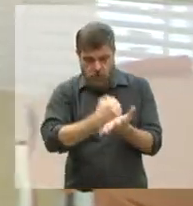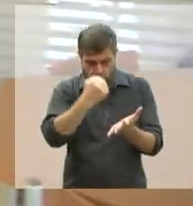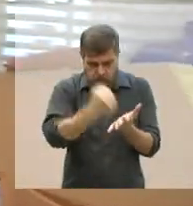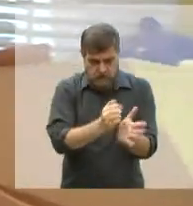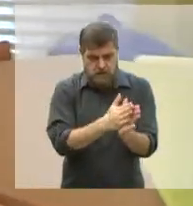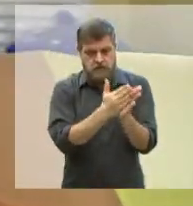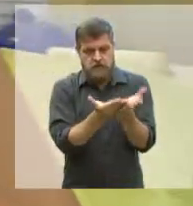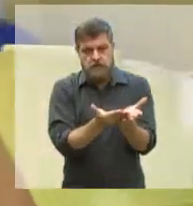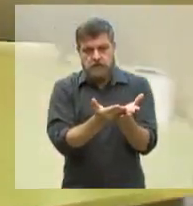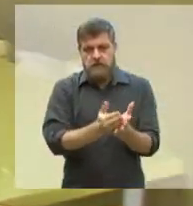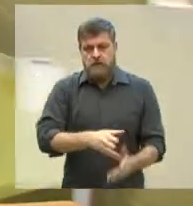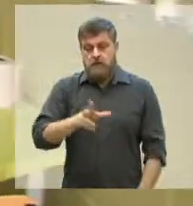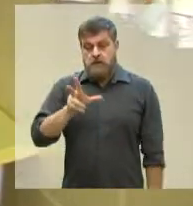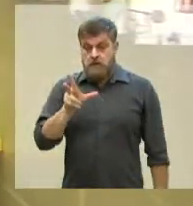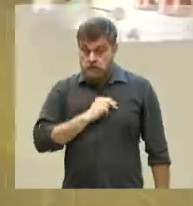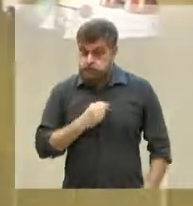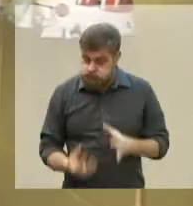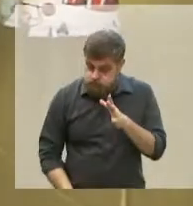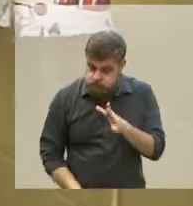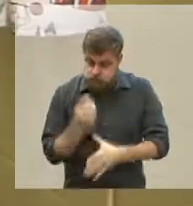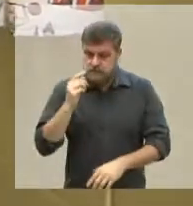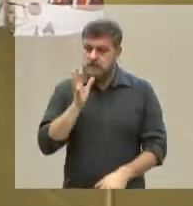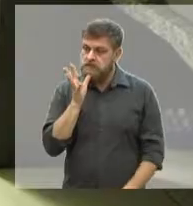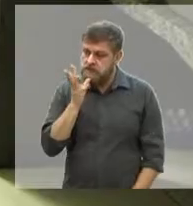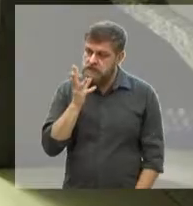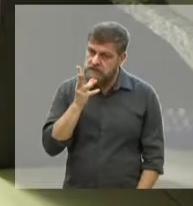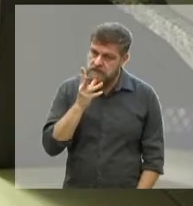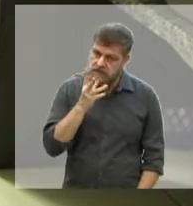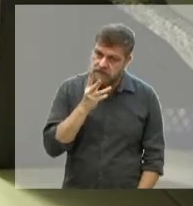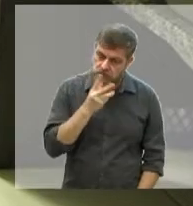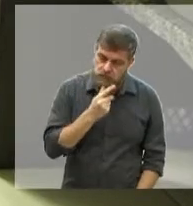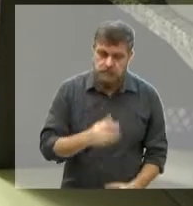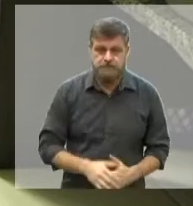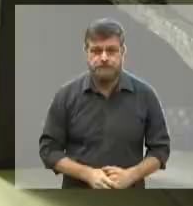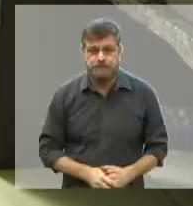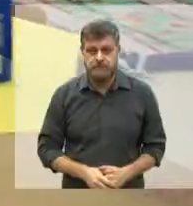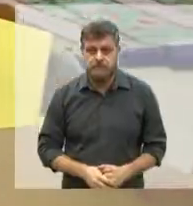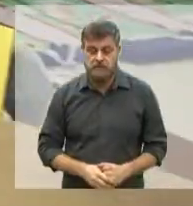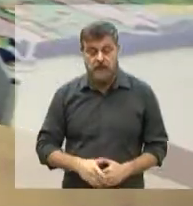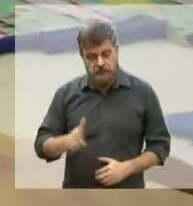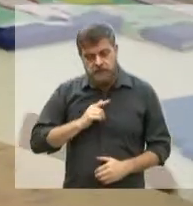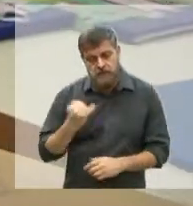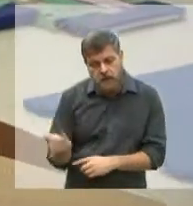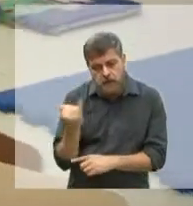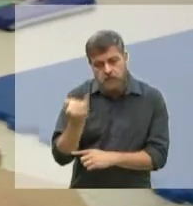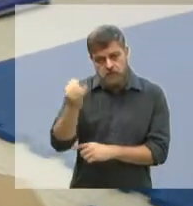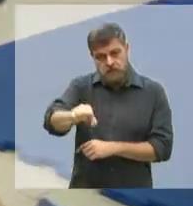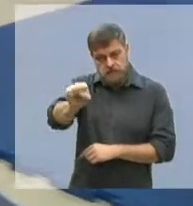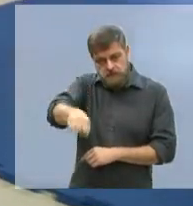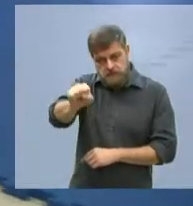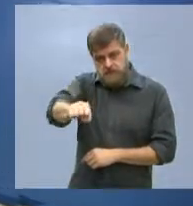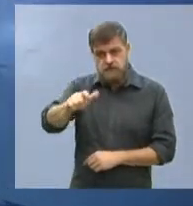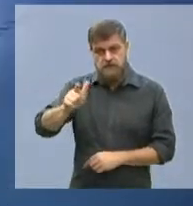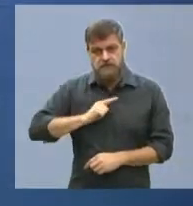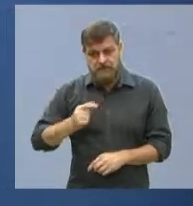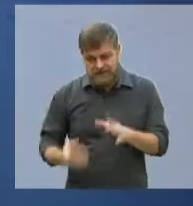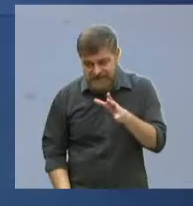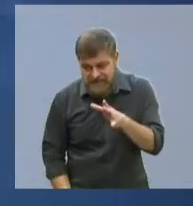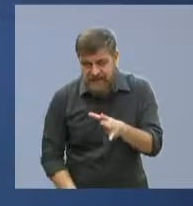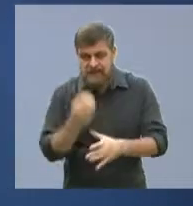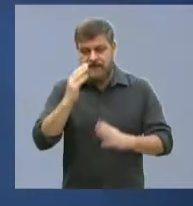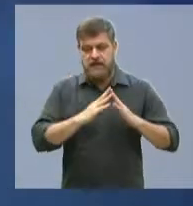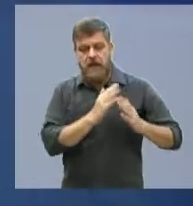ser tardio, isso se dá, né, agora é meritório. E para isso vai ter que ter ampliação de